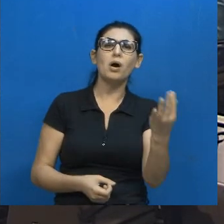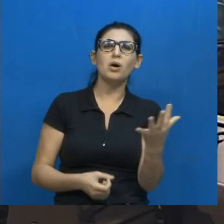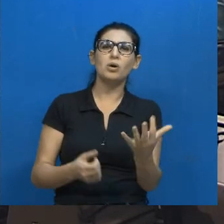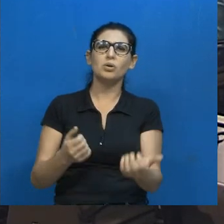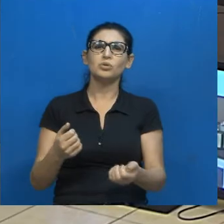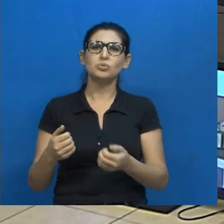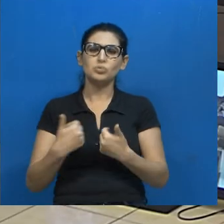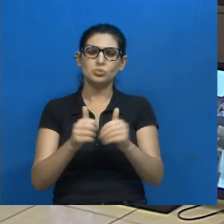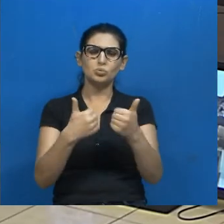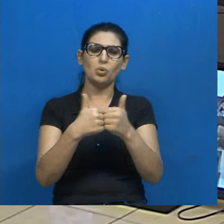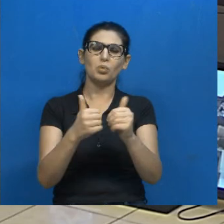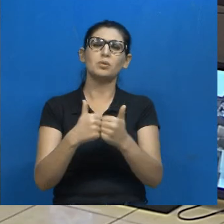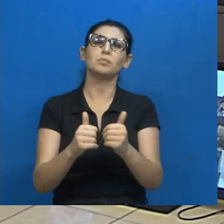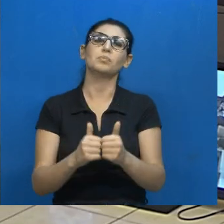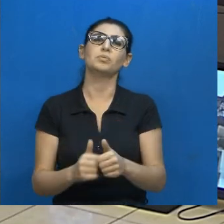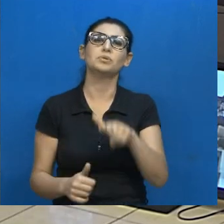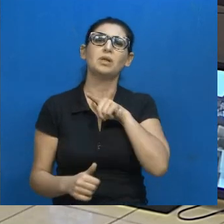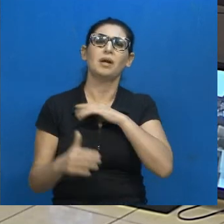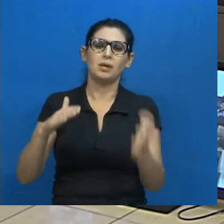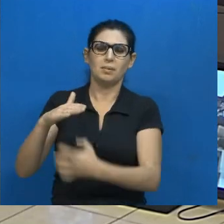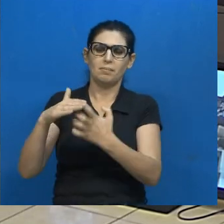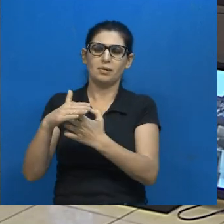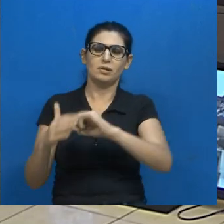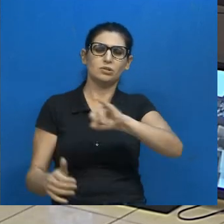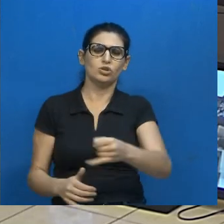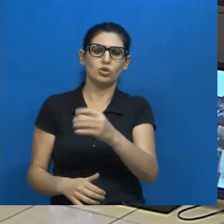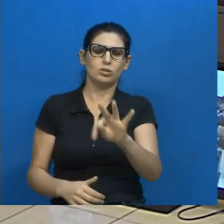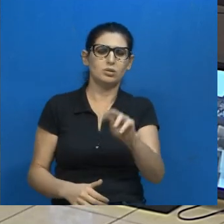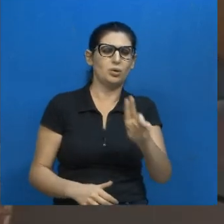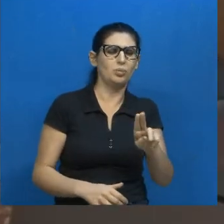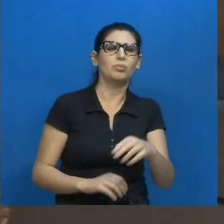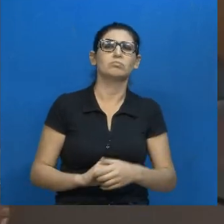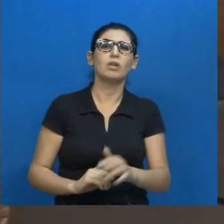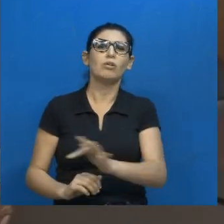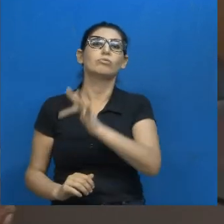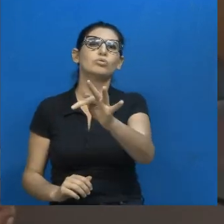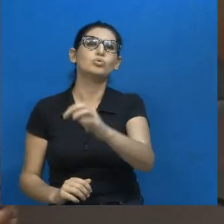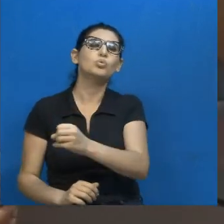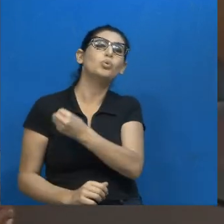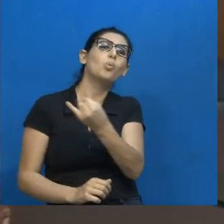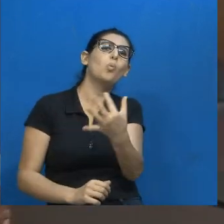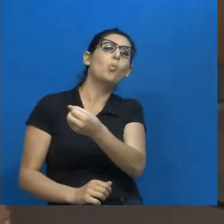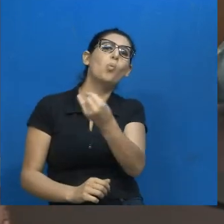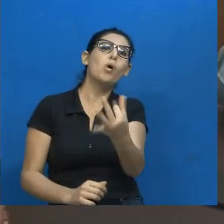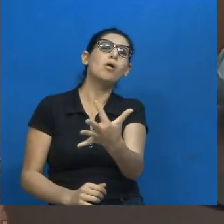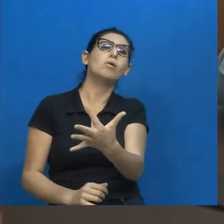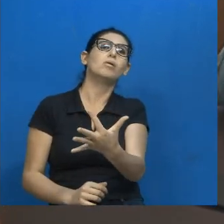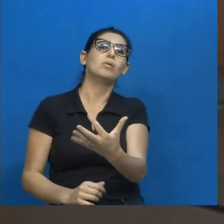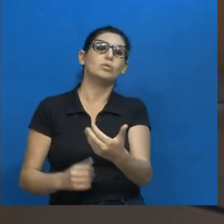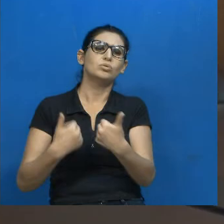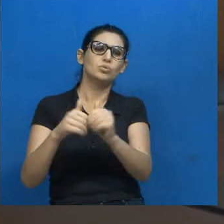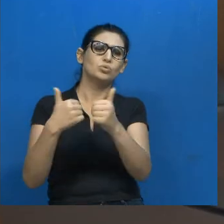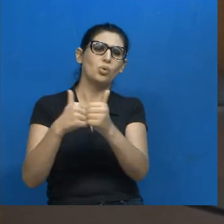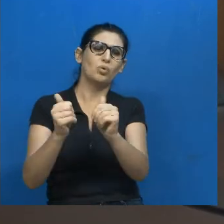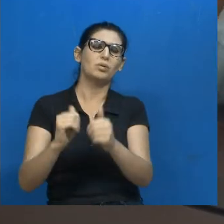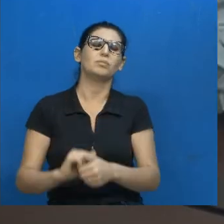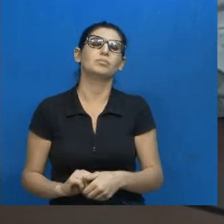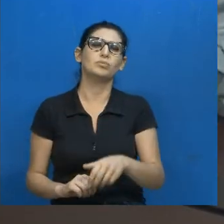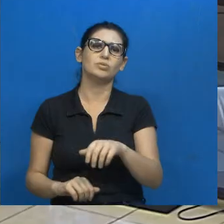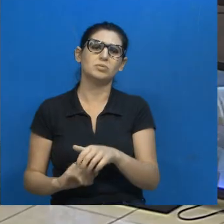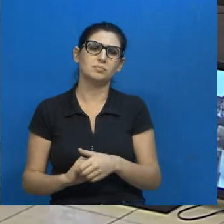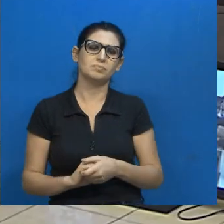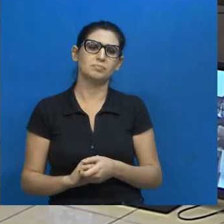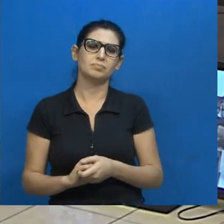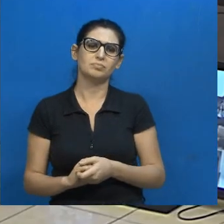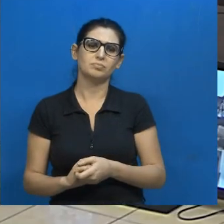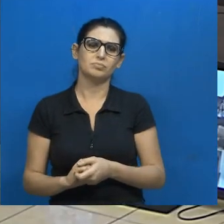a frota da JTU e com essa implantação das linhas, com quantos veículos vai ser operado depois da implantação? Eu só tenho as linhas atuais,